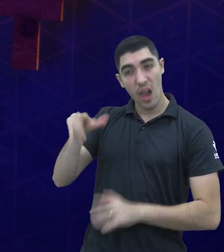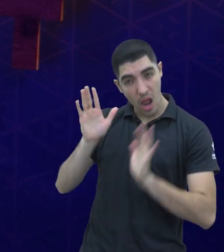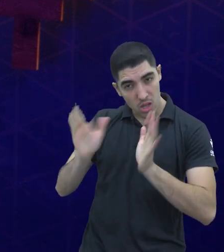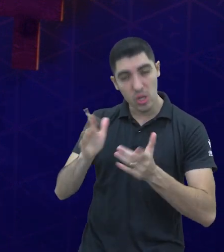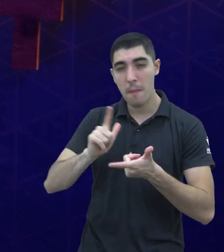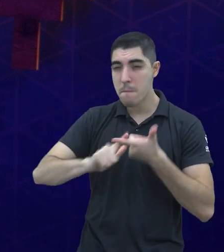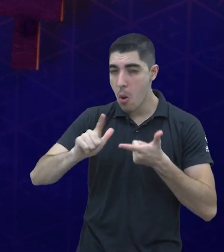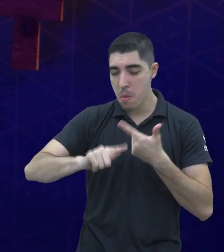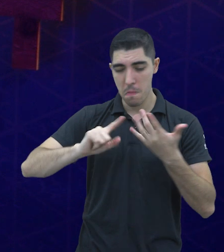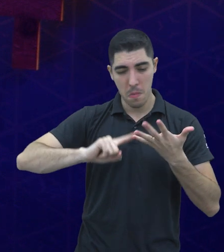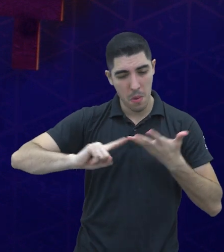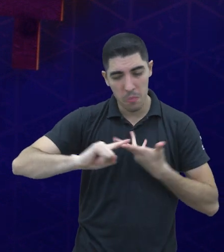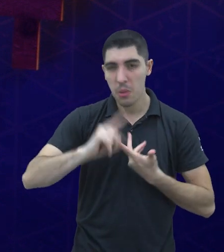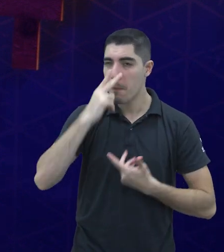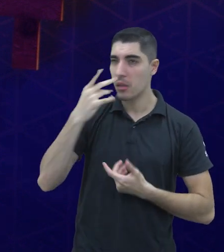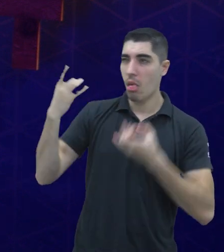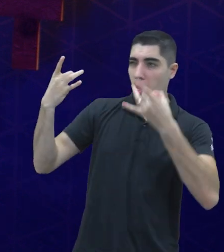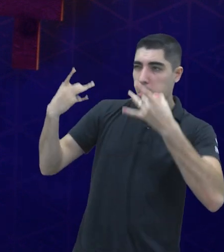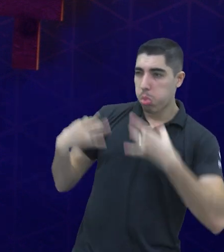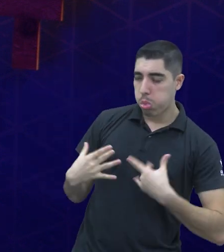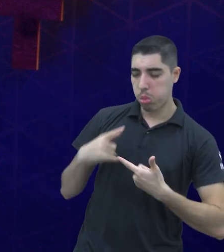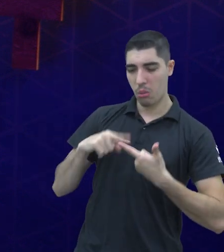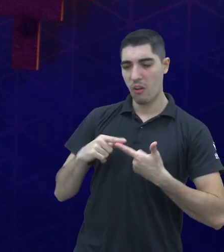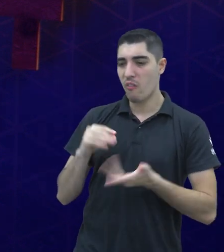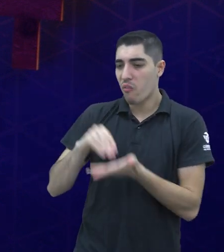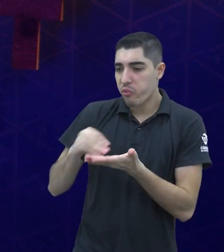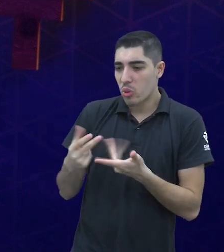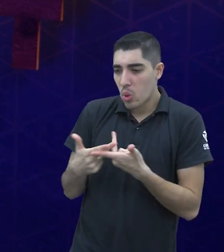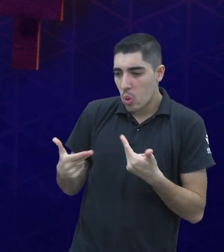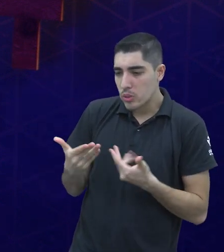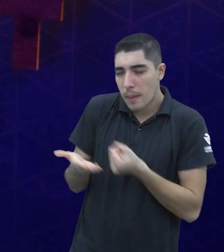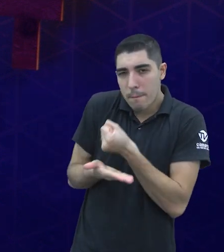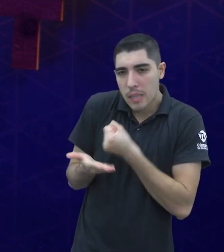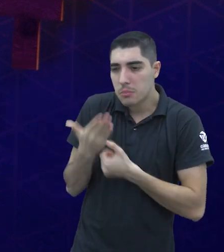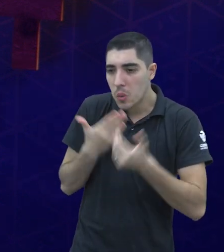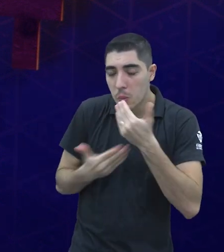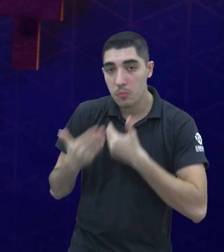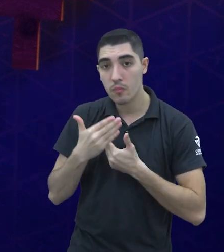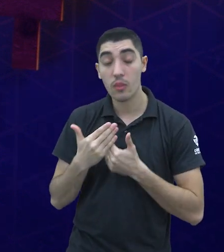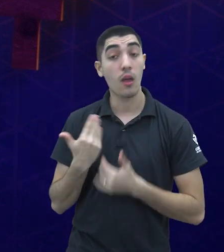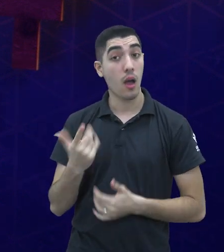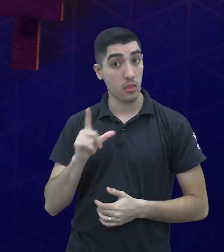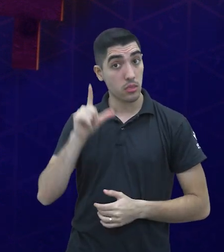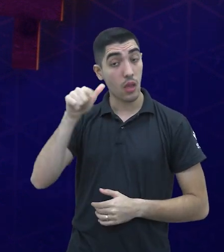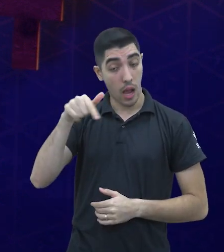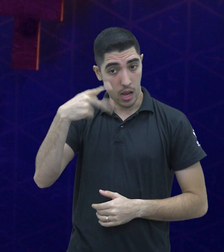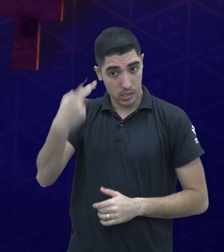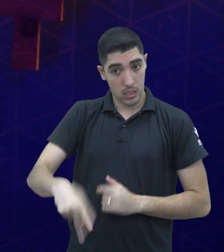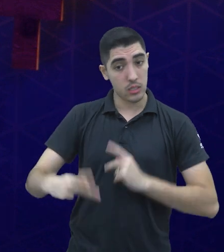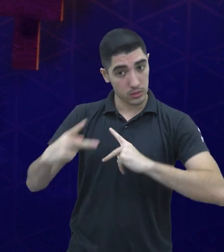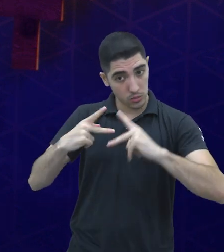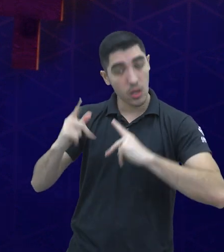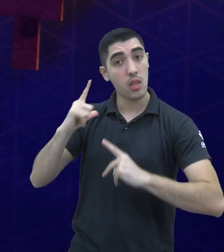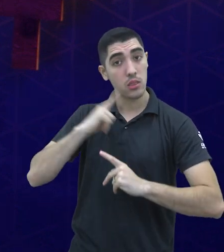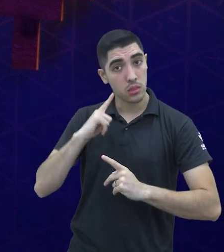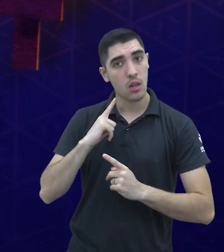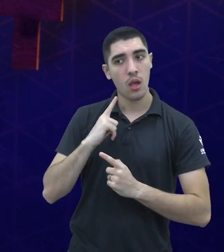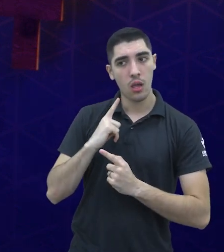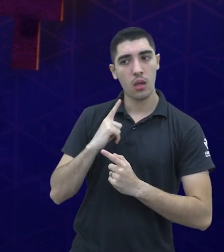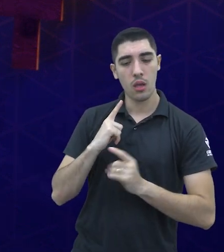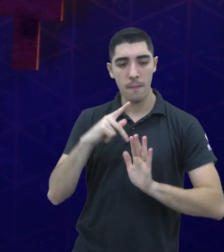abandono, de falta desses recursos básicos e tudo mais. Aí a gente tem alguns projetos